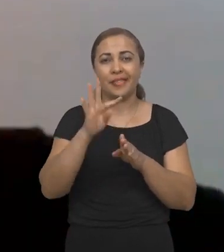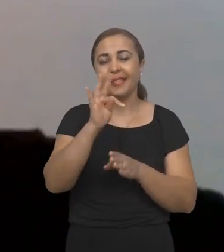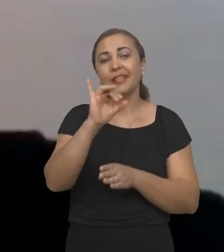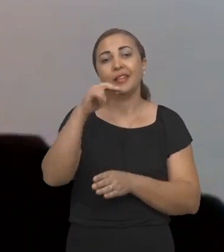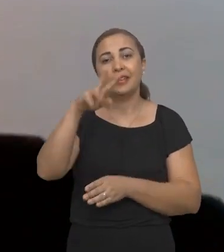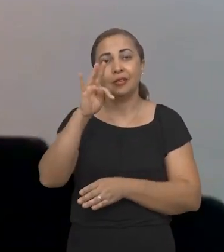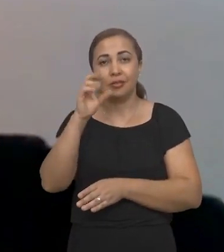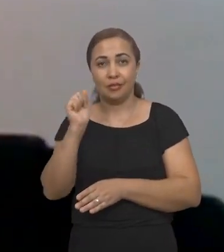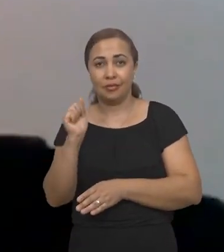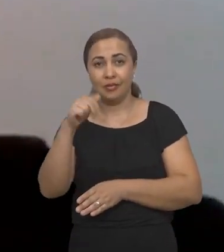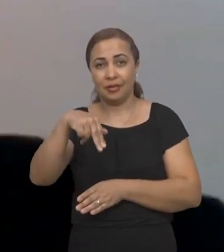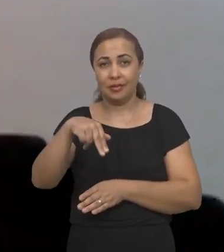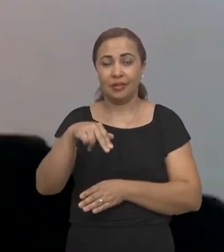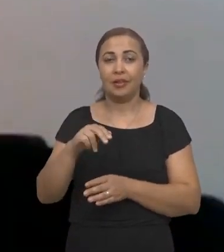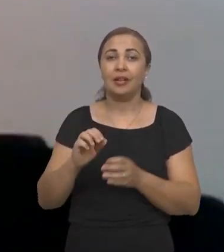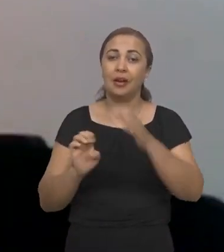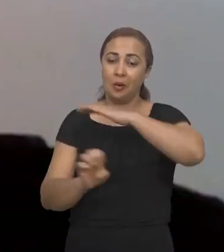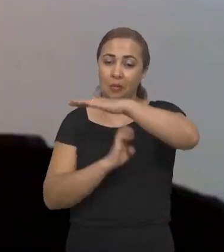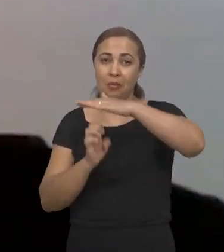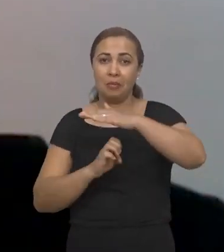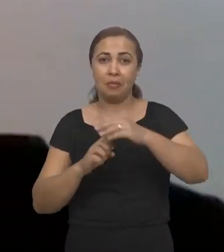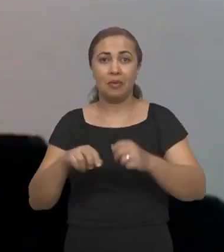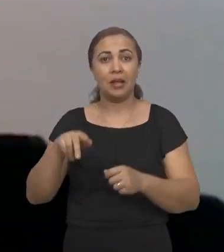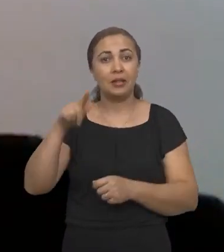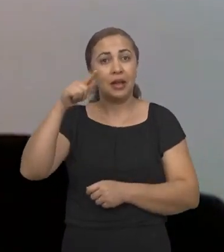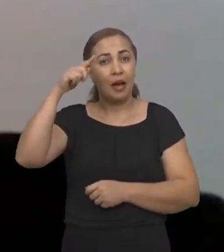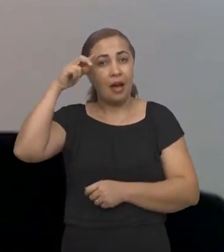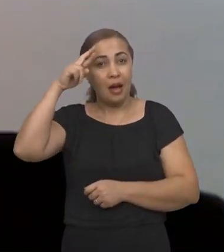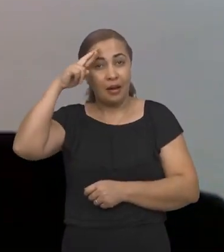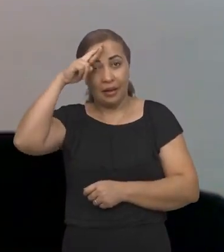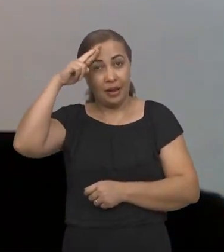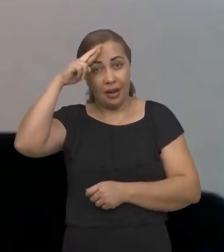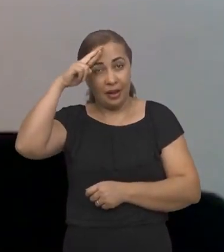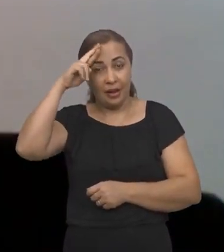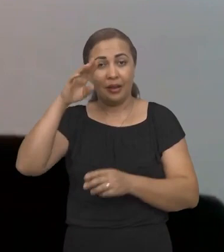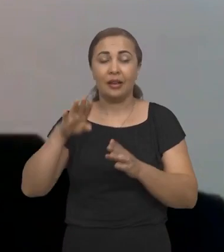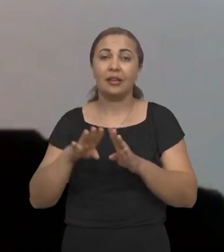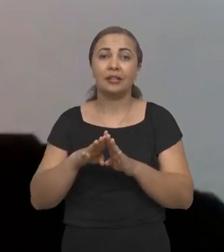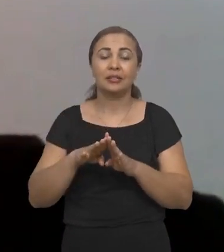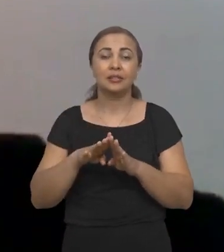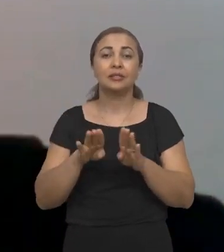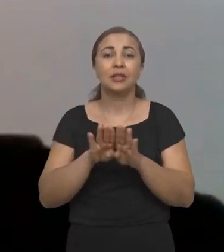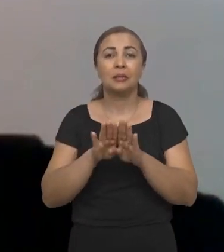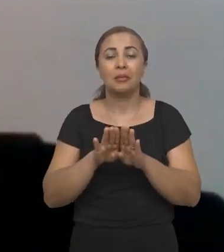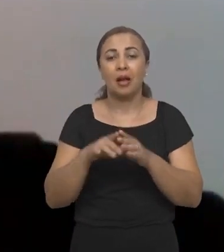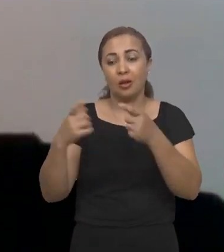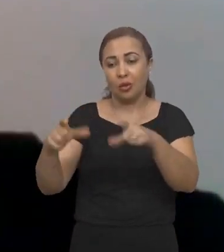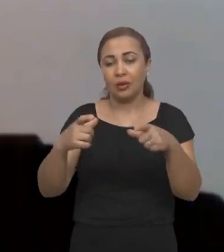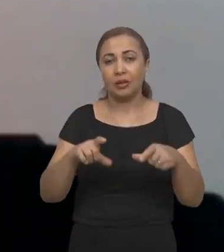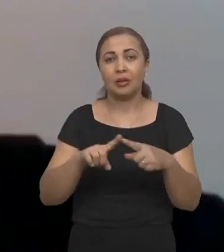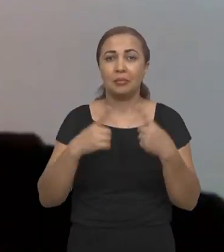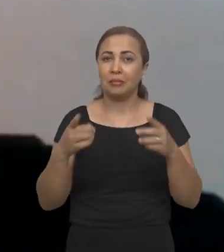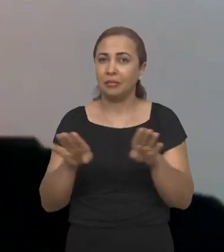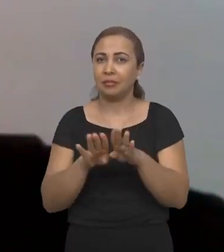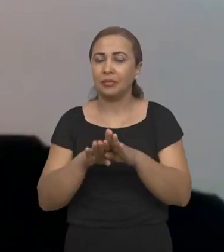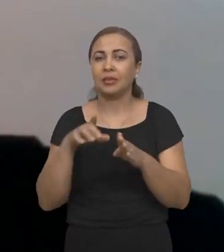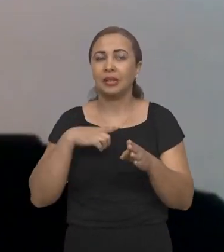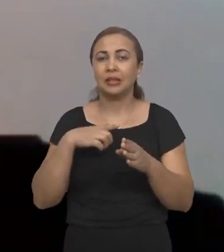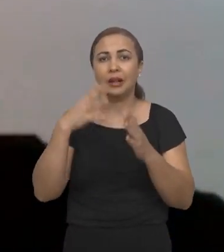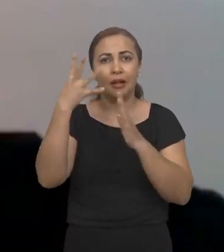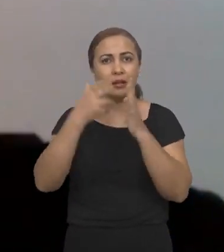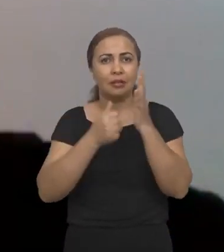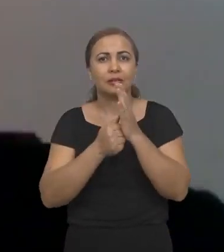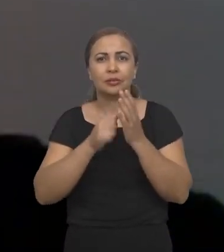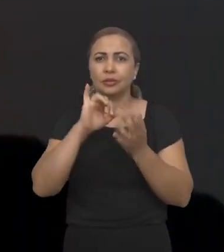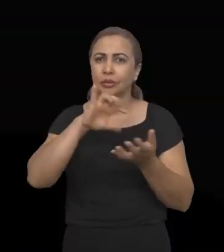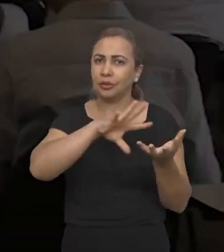a Titan, né, que é uma empresa grega. Que, então, assim, esse projeto ele se estendeu não somente para a questão da localidade, mas é um projeto que agora ele está tendo um